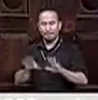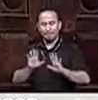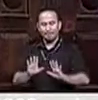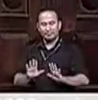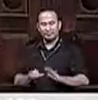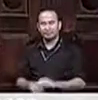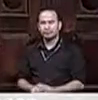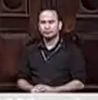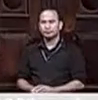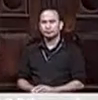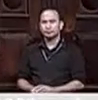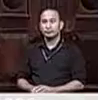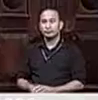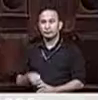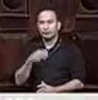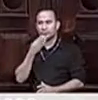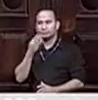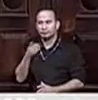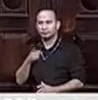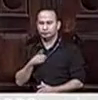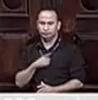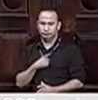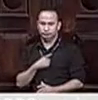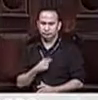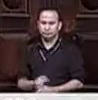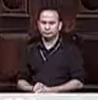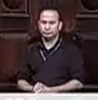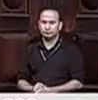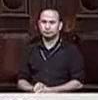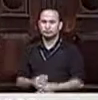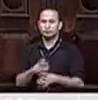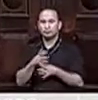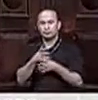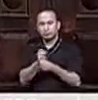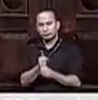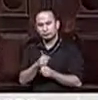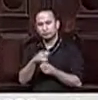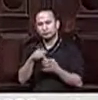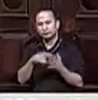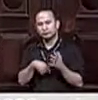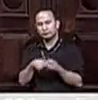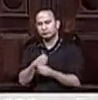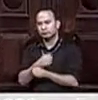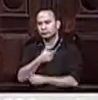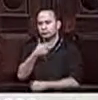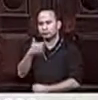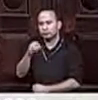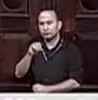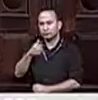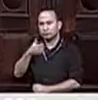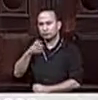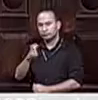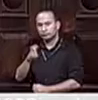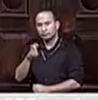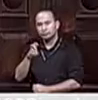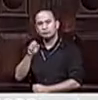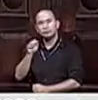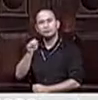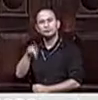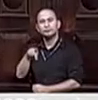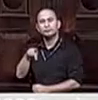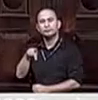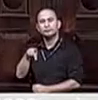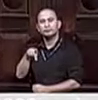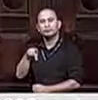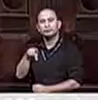Mas, naquela oportunidade, as contas de 2015 tinham a parecer pela aprovação do